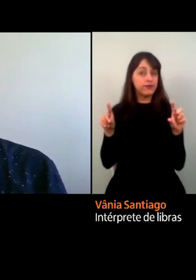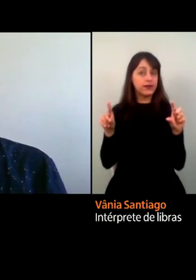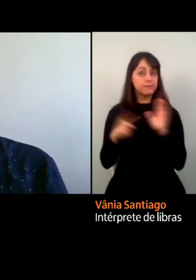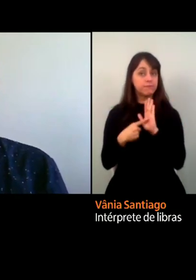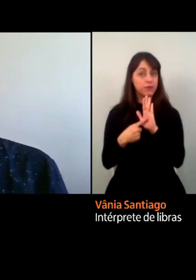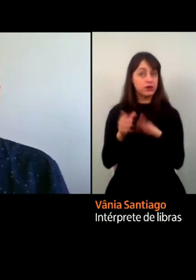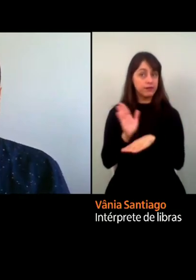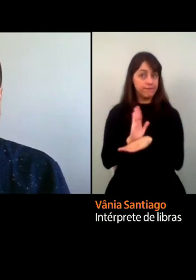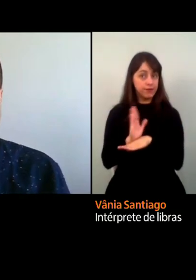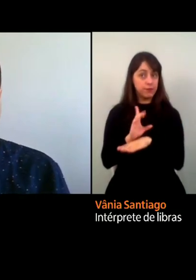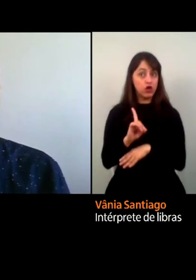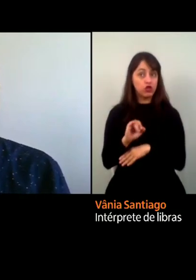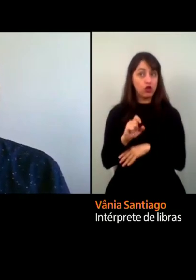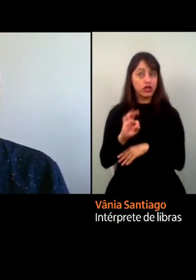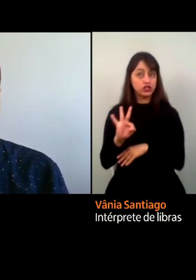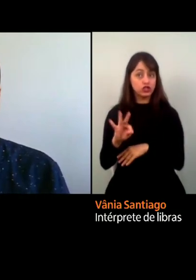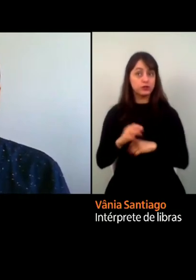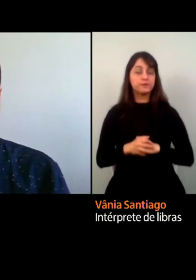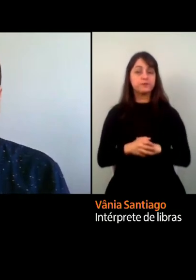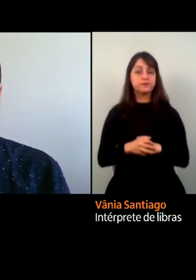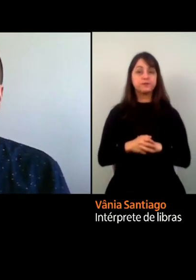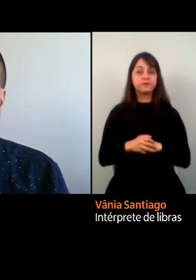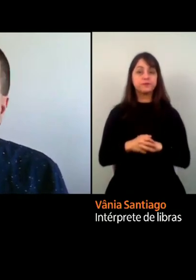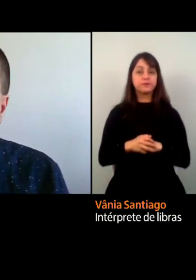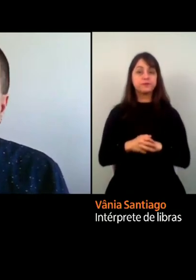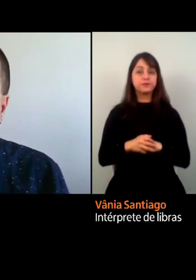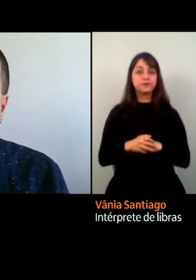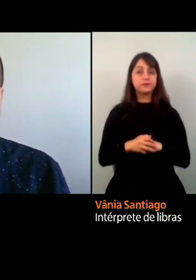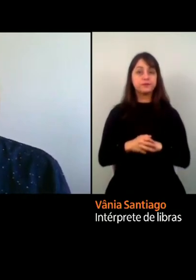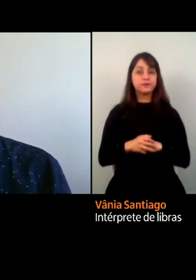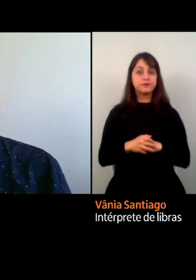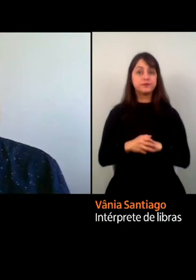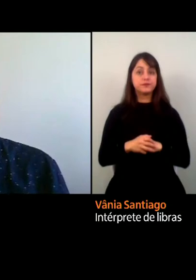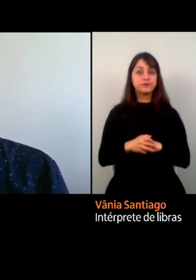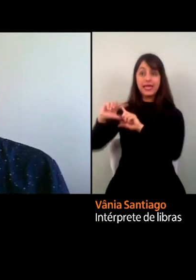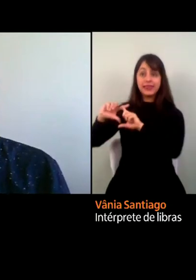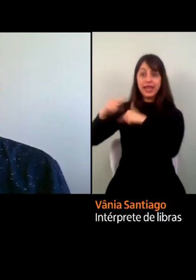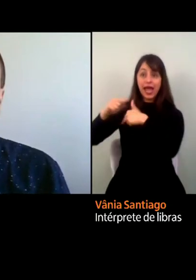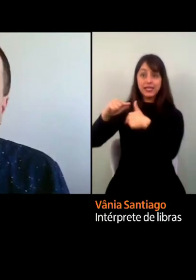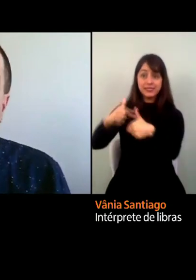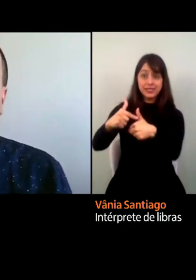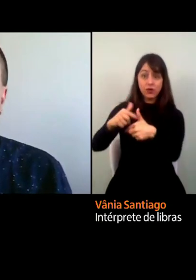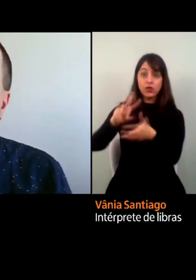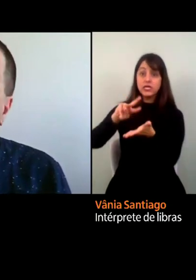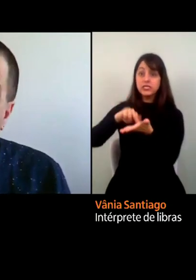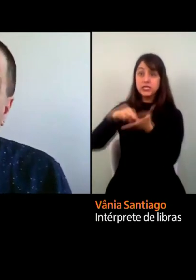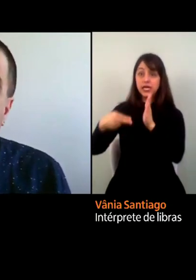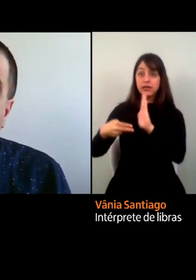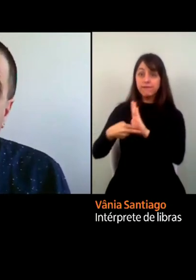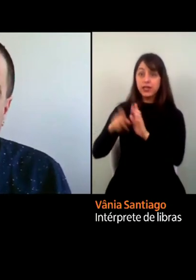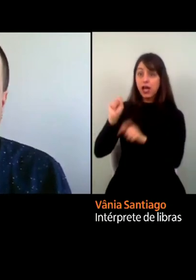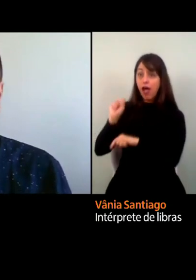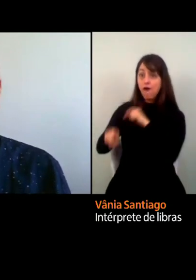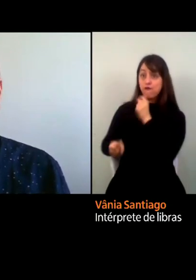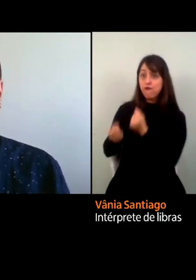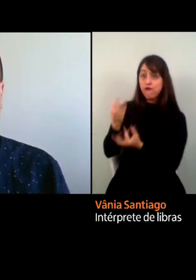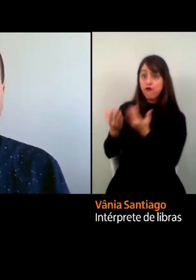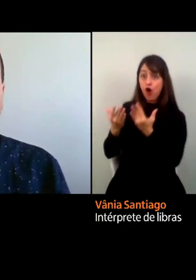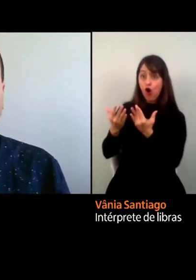Deutsch. Tradição é a transmissão do fogo, e não a adoração das